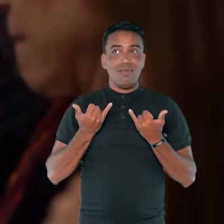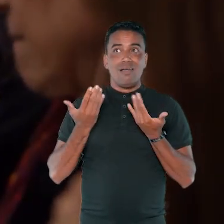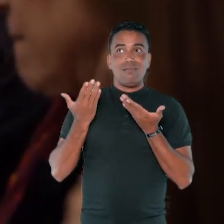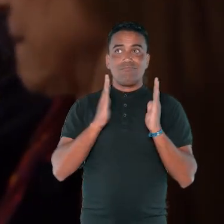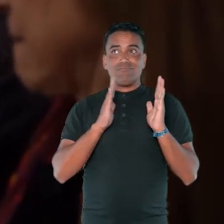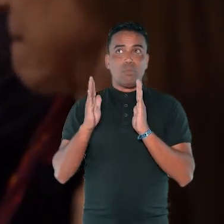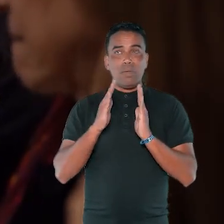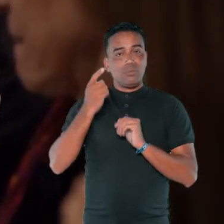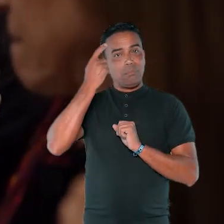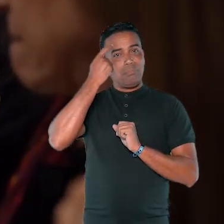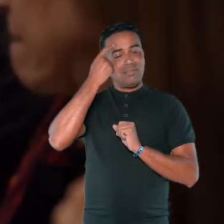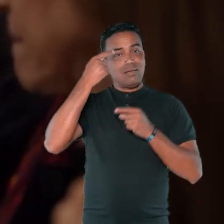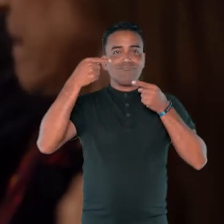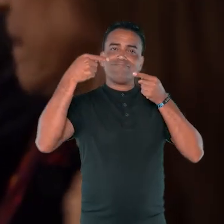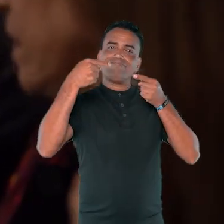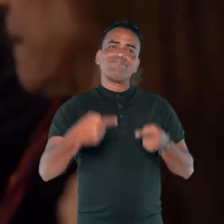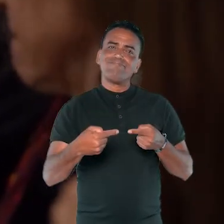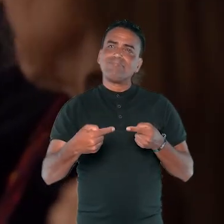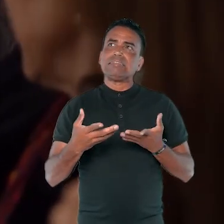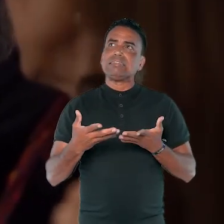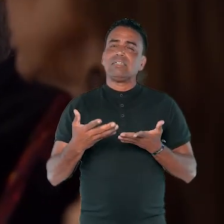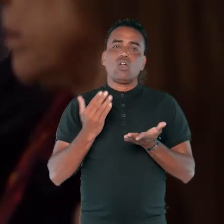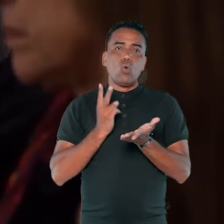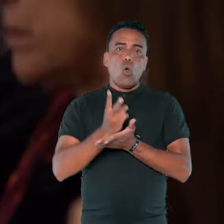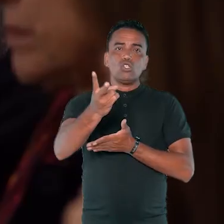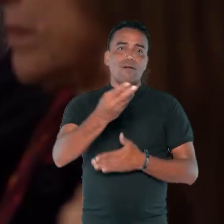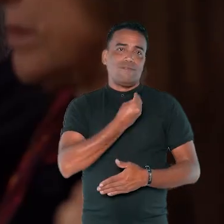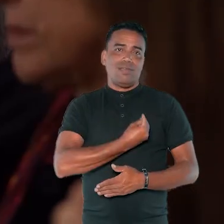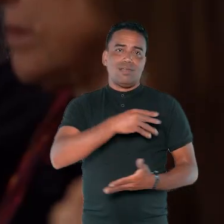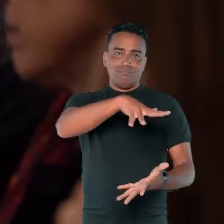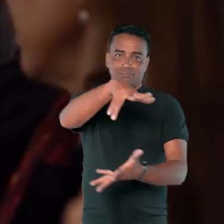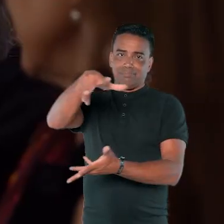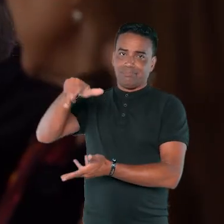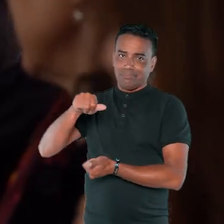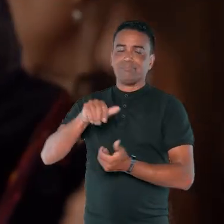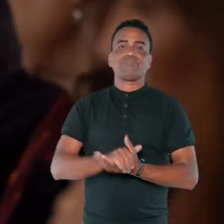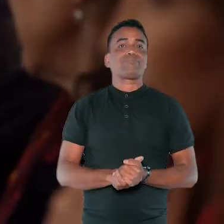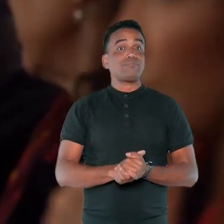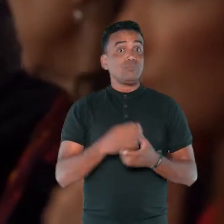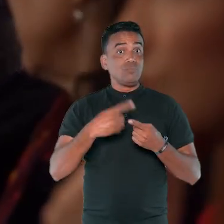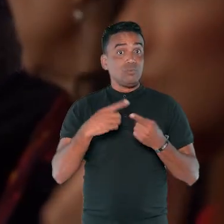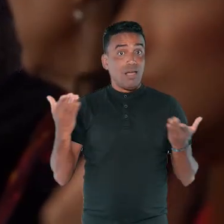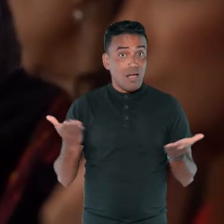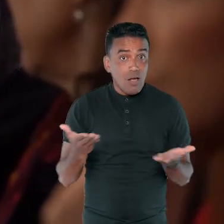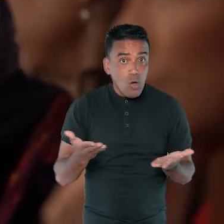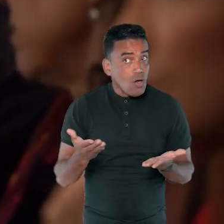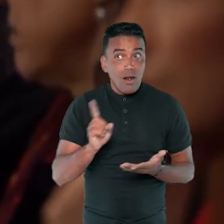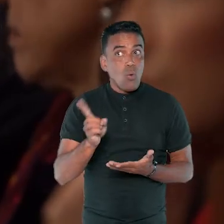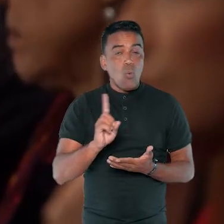momento pensando no desafio de manter a vida no planeta, né? Porque agora a gente não está falando